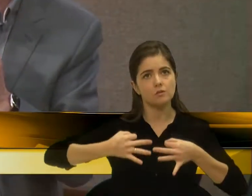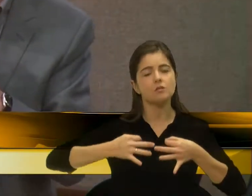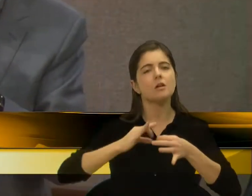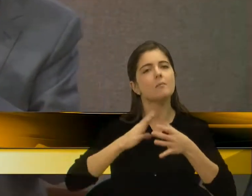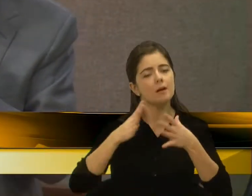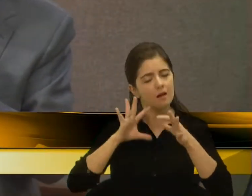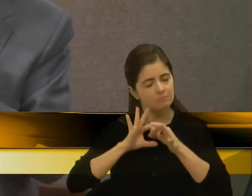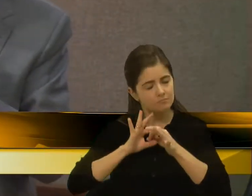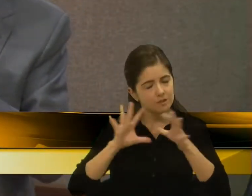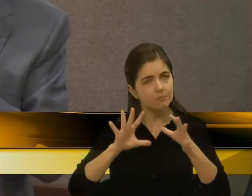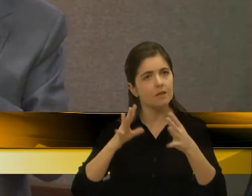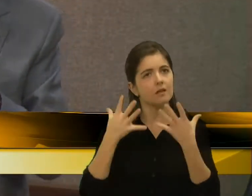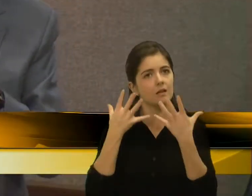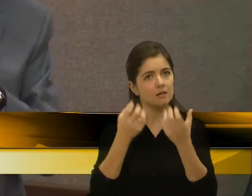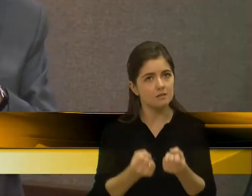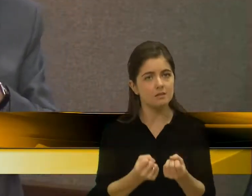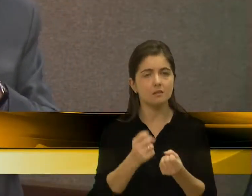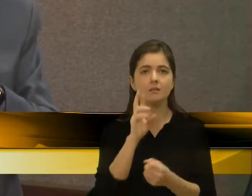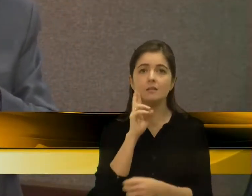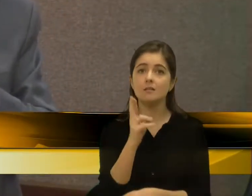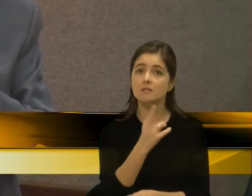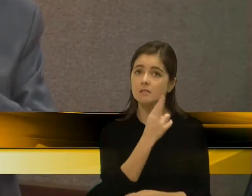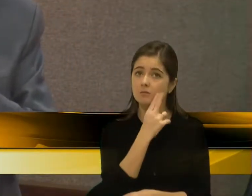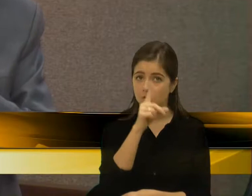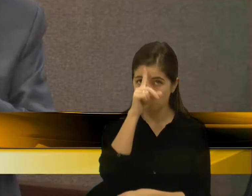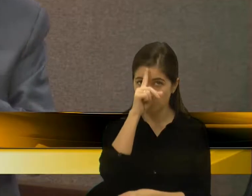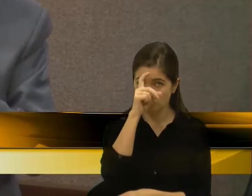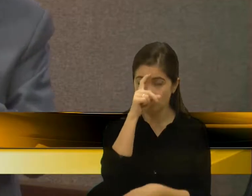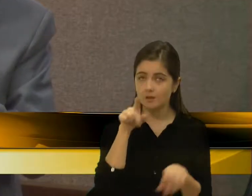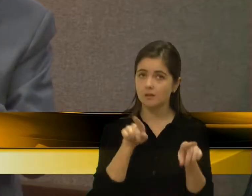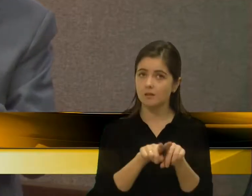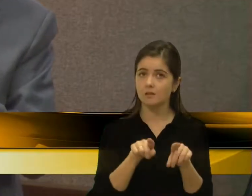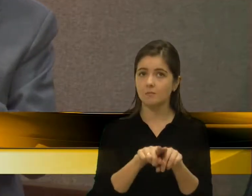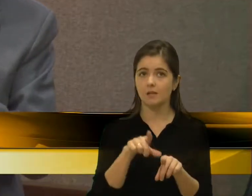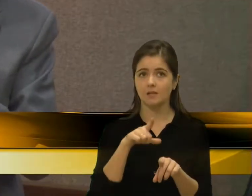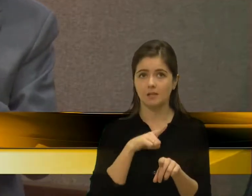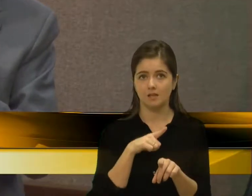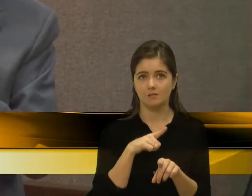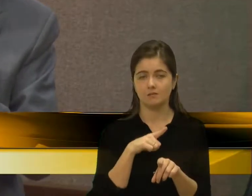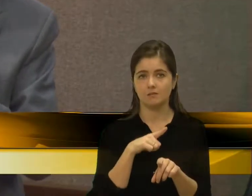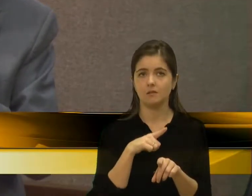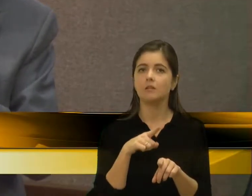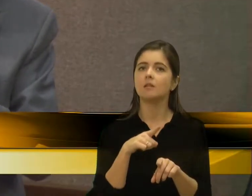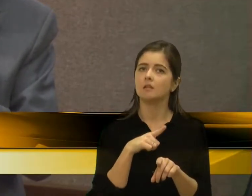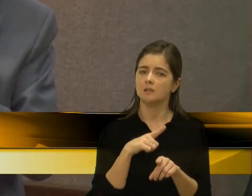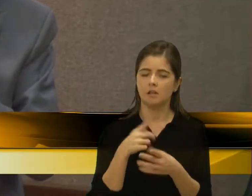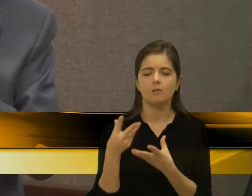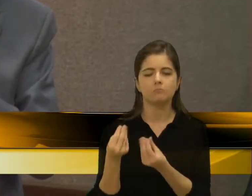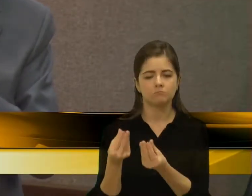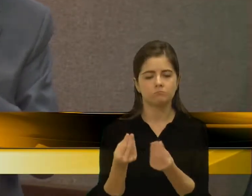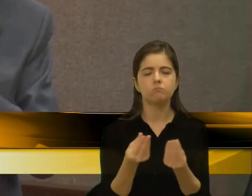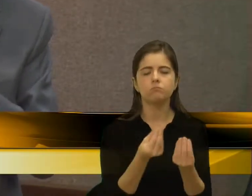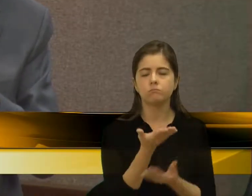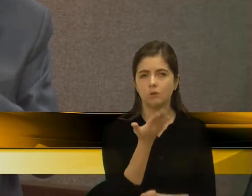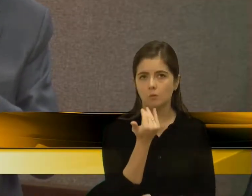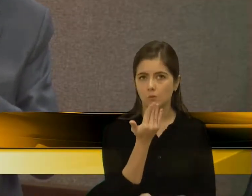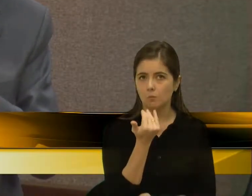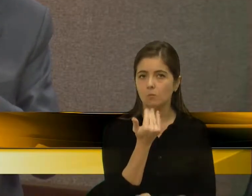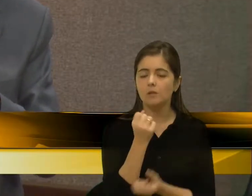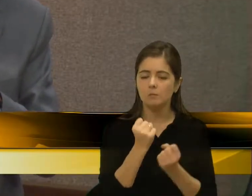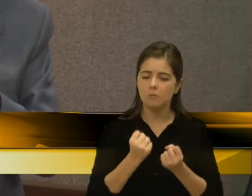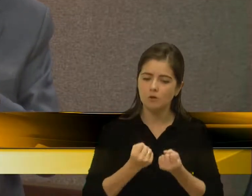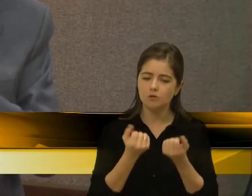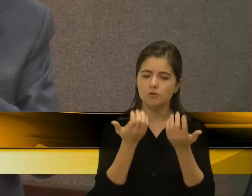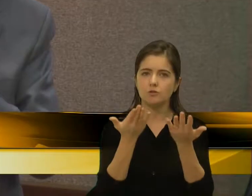restaurantes de hospitais que também possuem um volume considerável de alimentos para